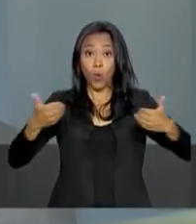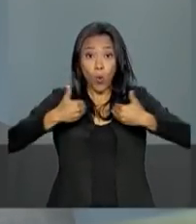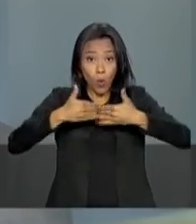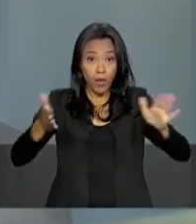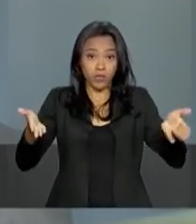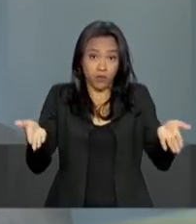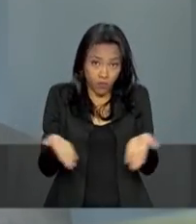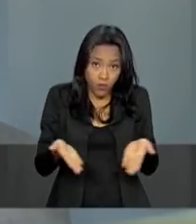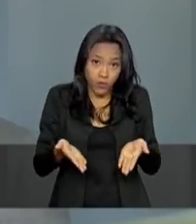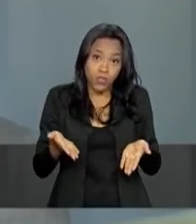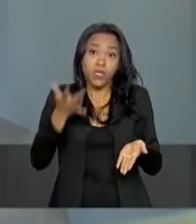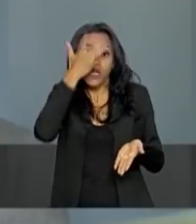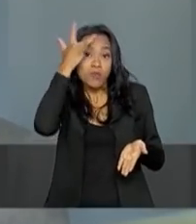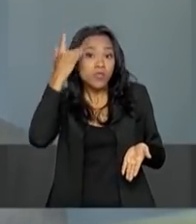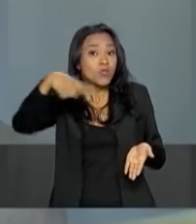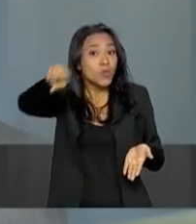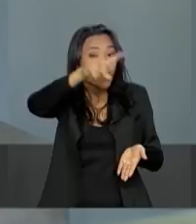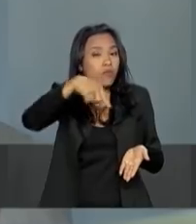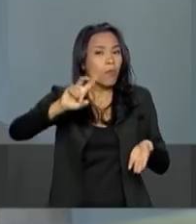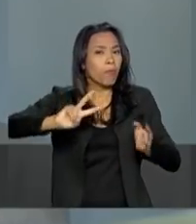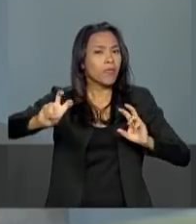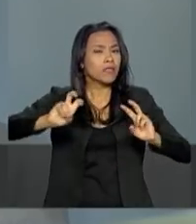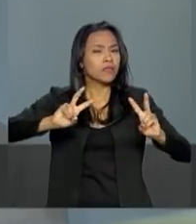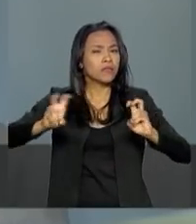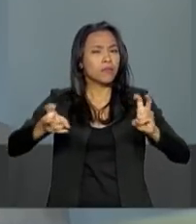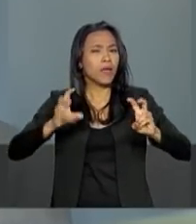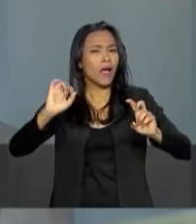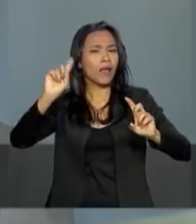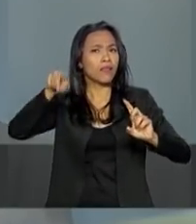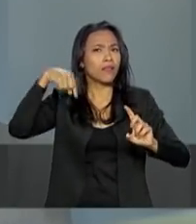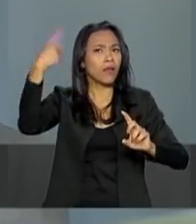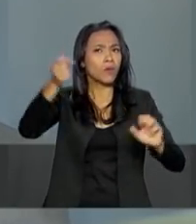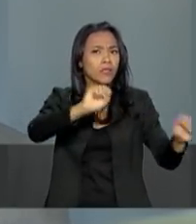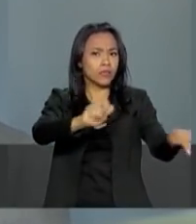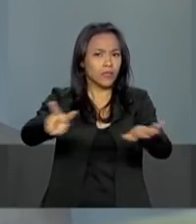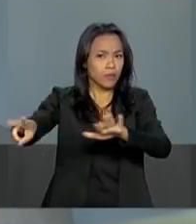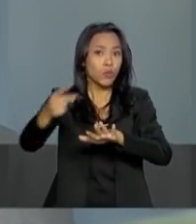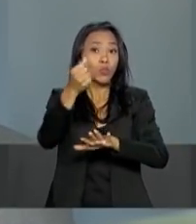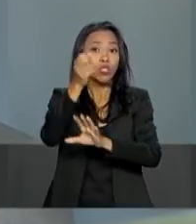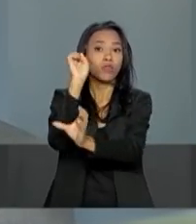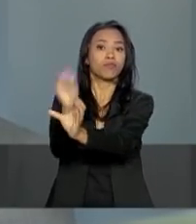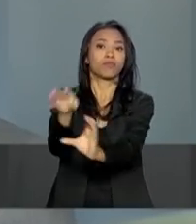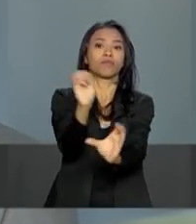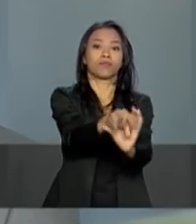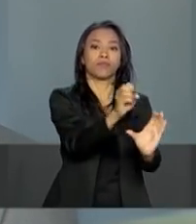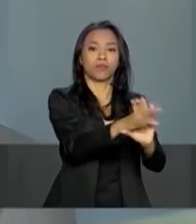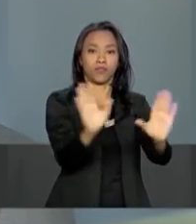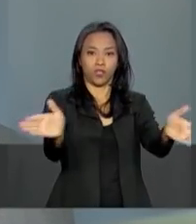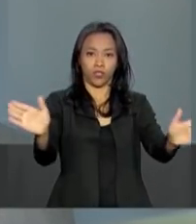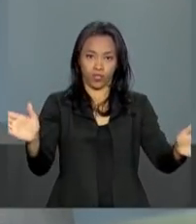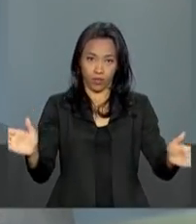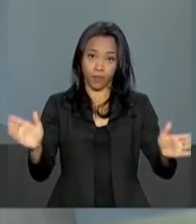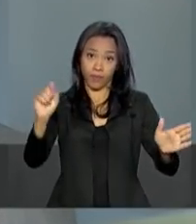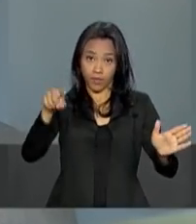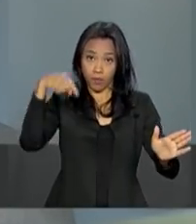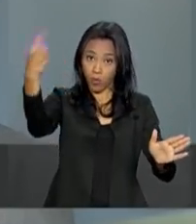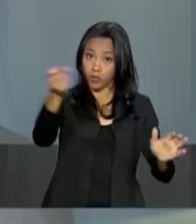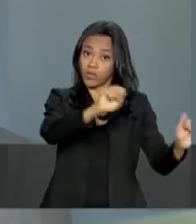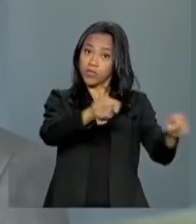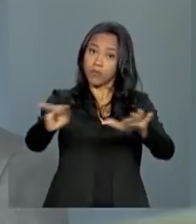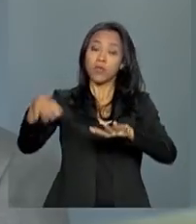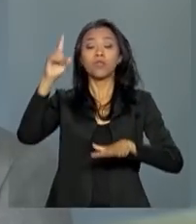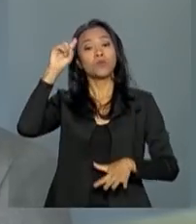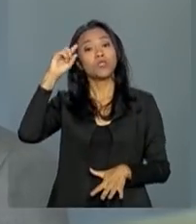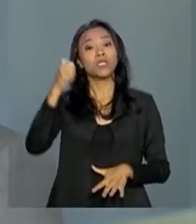e as pessoas vão perceber é até o meio da semana que vem sem esses créditos sendo feitos na próxima semana a partir do dia